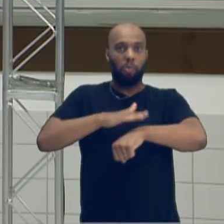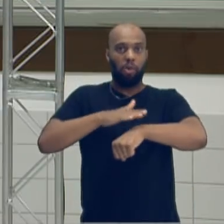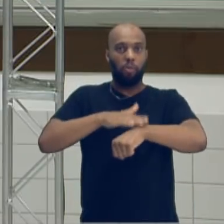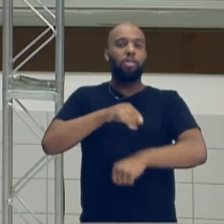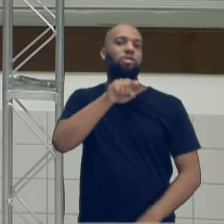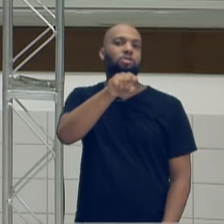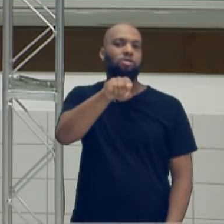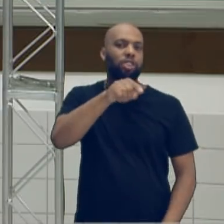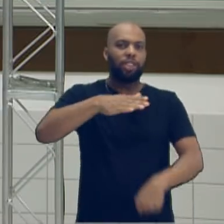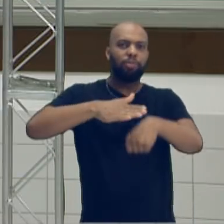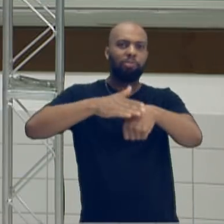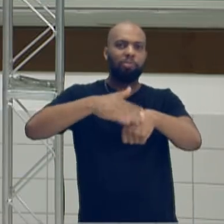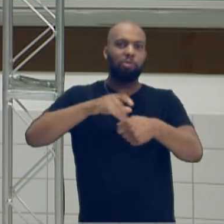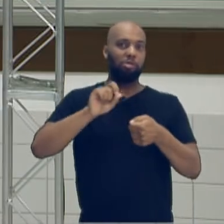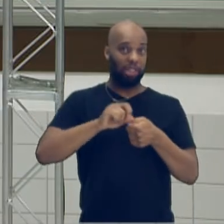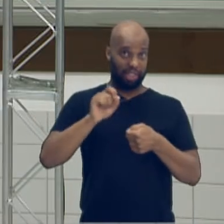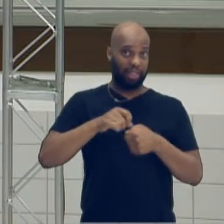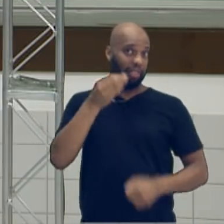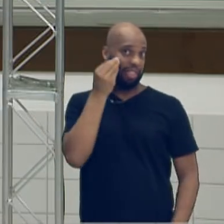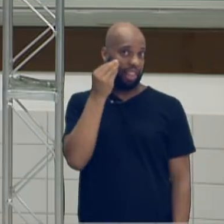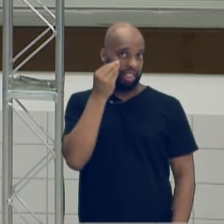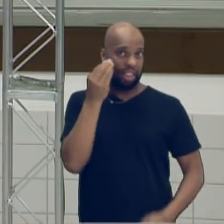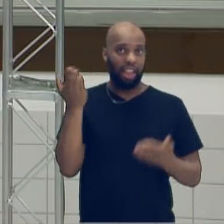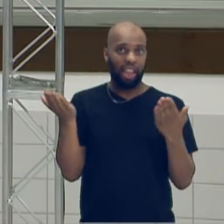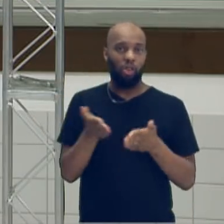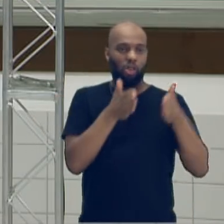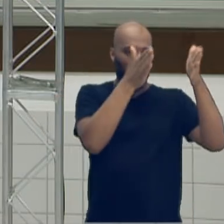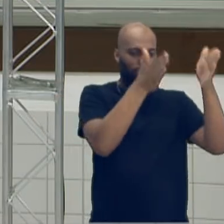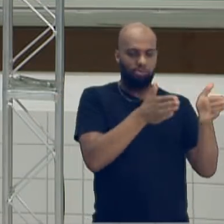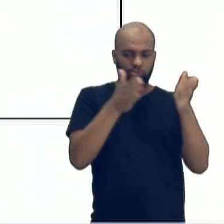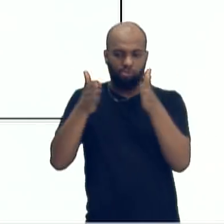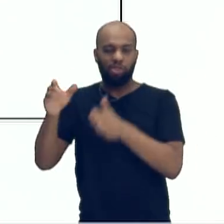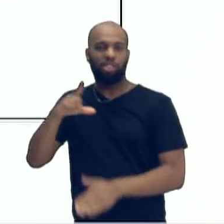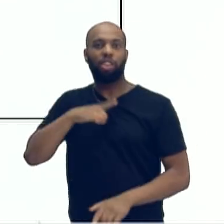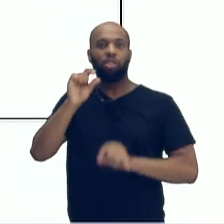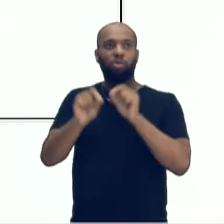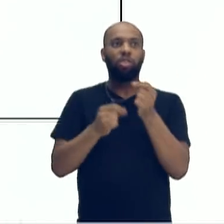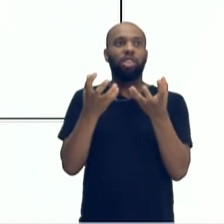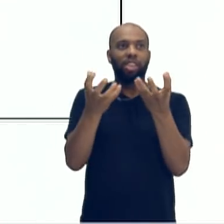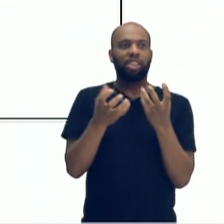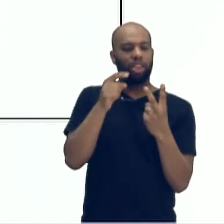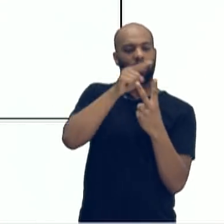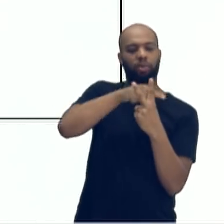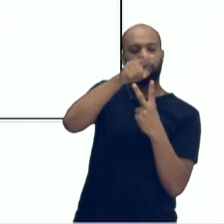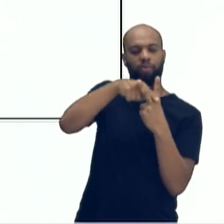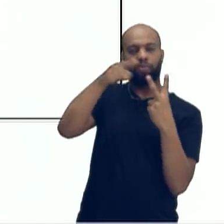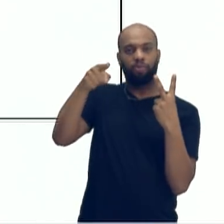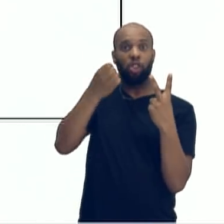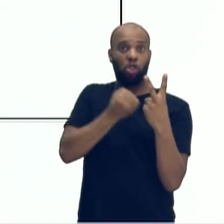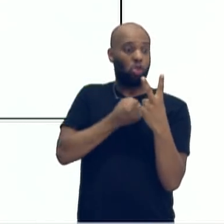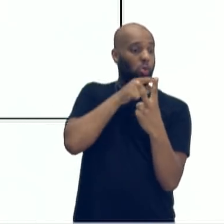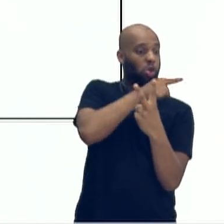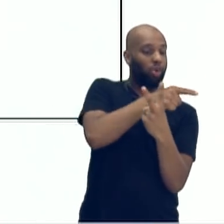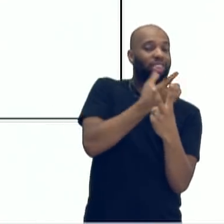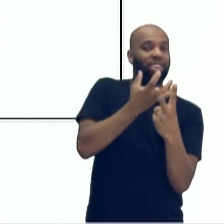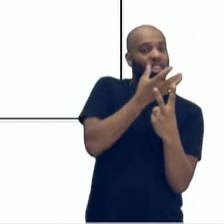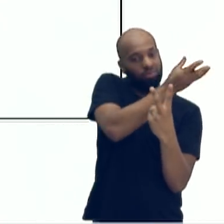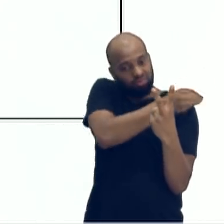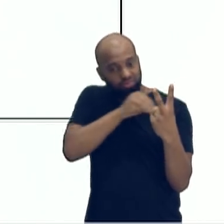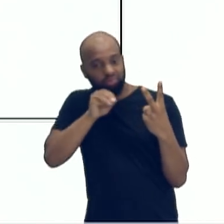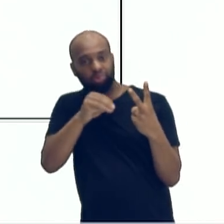vocês exercitarem um pouquinho. Então, em cada caso, nós vamos inserir o fator que está fora do